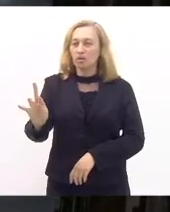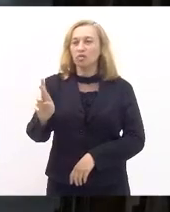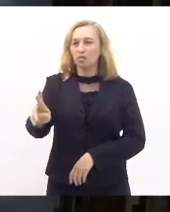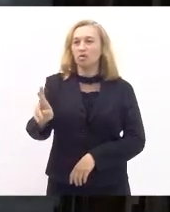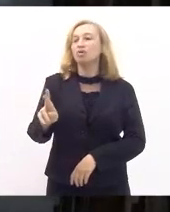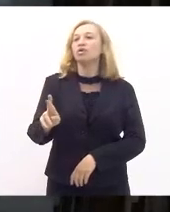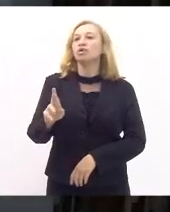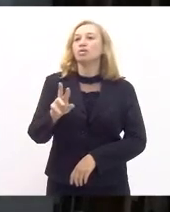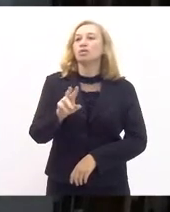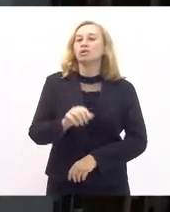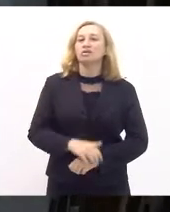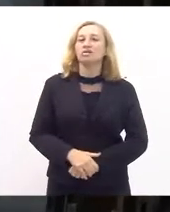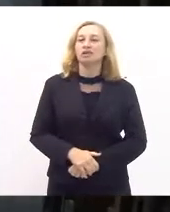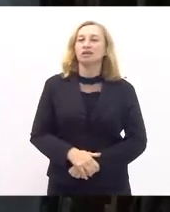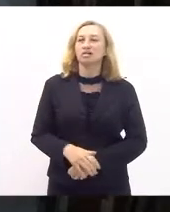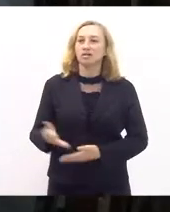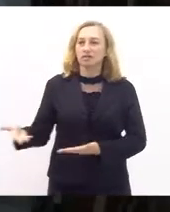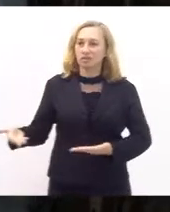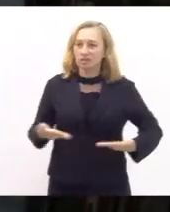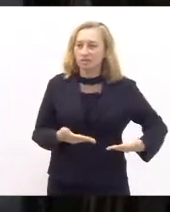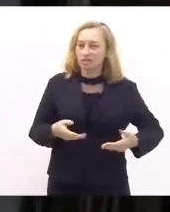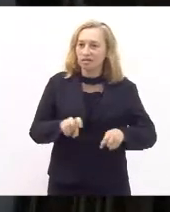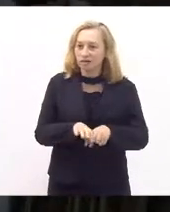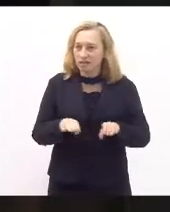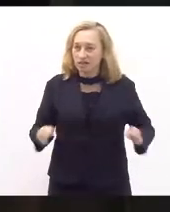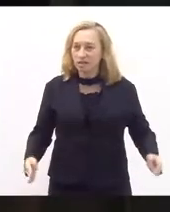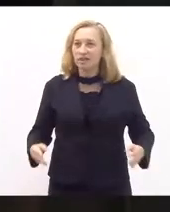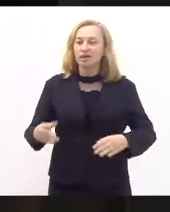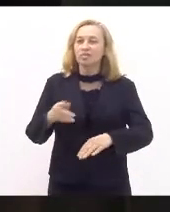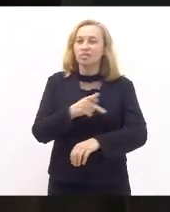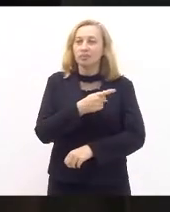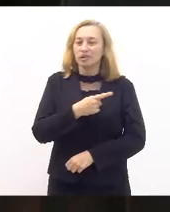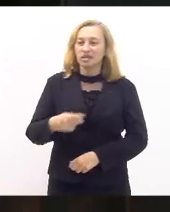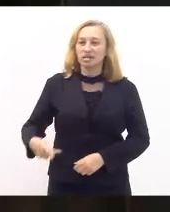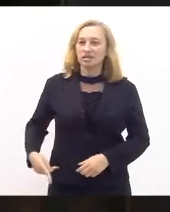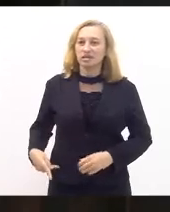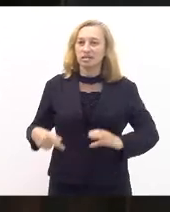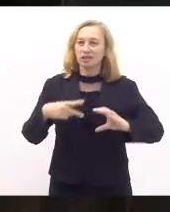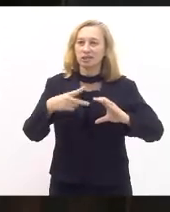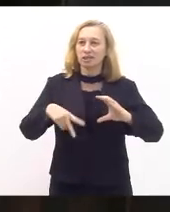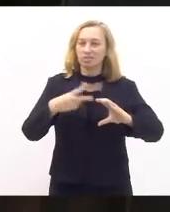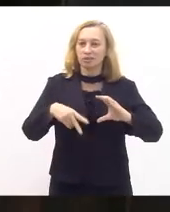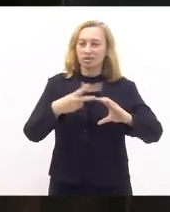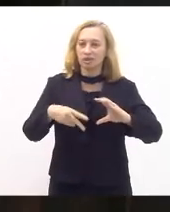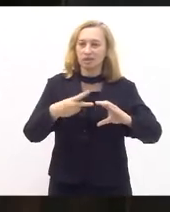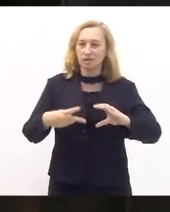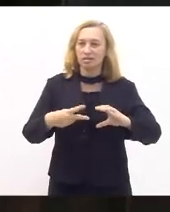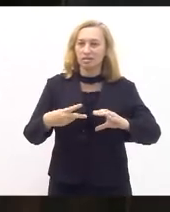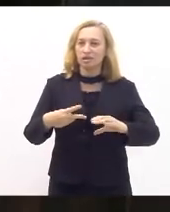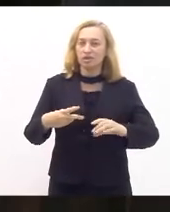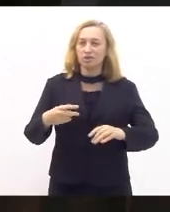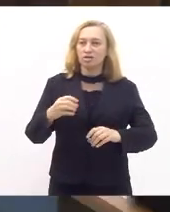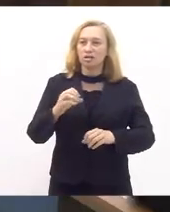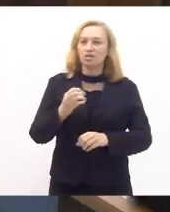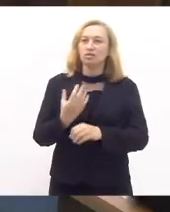Convido para compor a mesa o presidente da Câmara Municipal de Duque de Caxias, Celso Dualba.